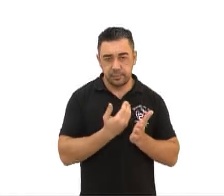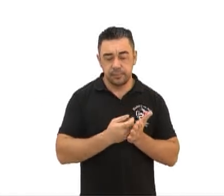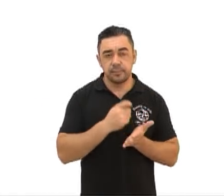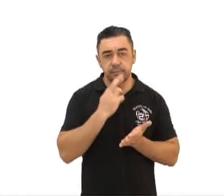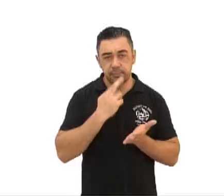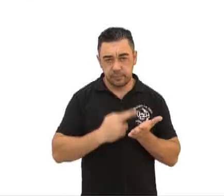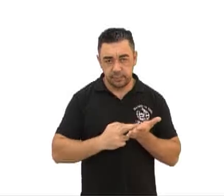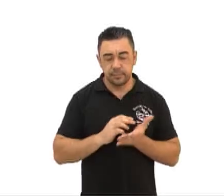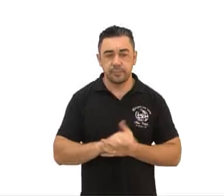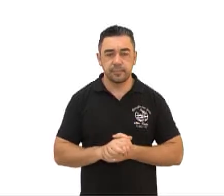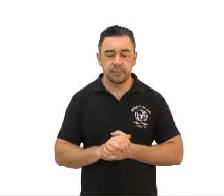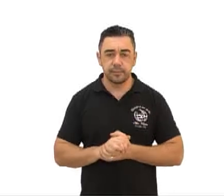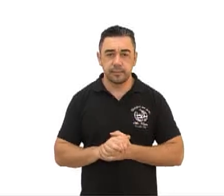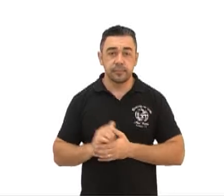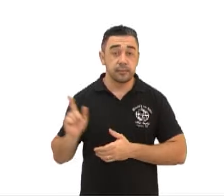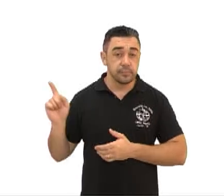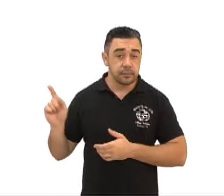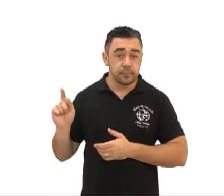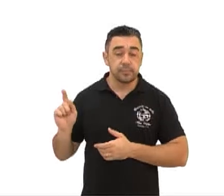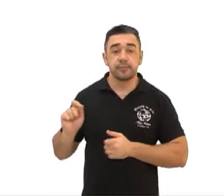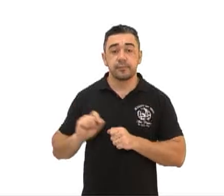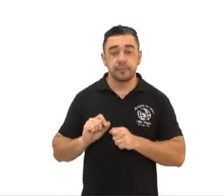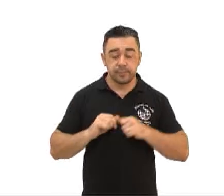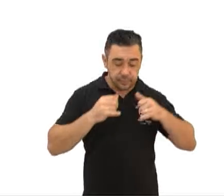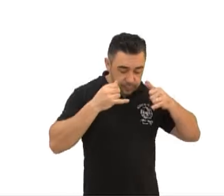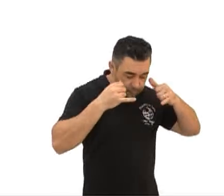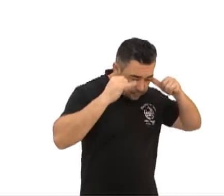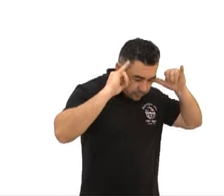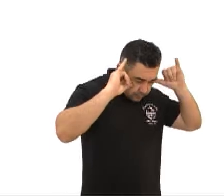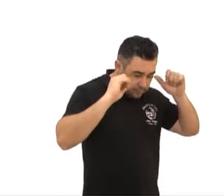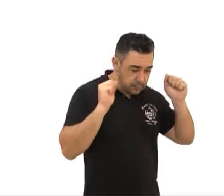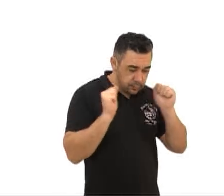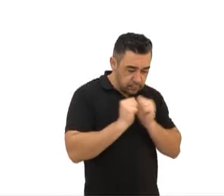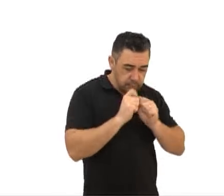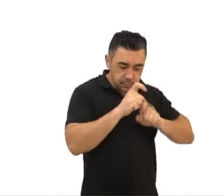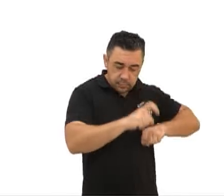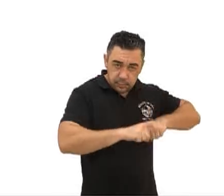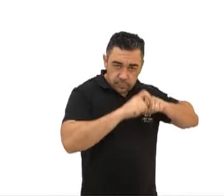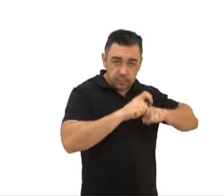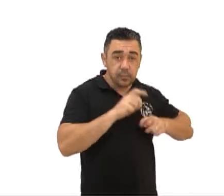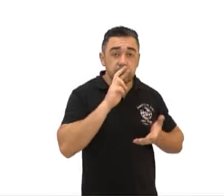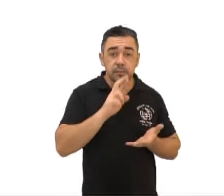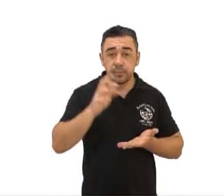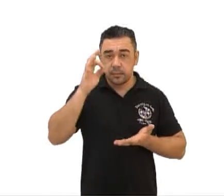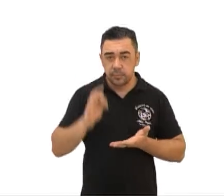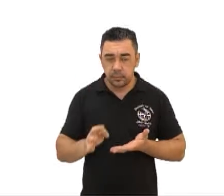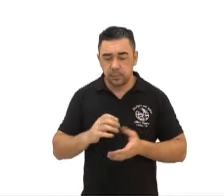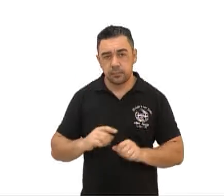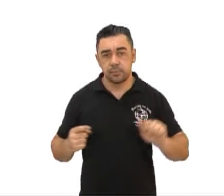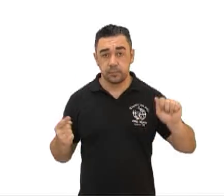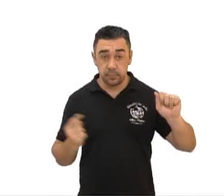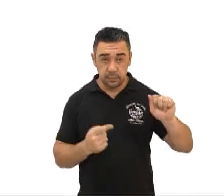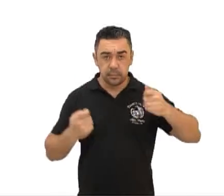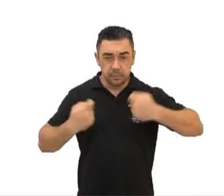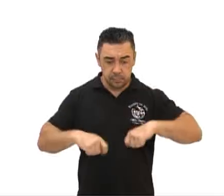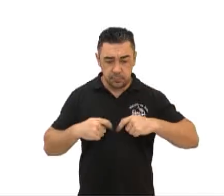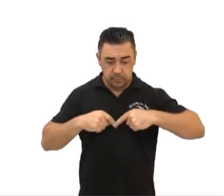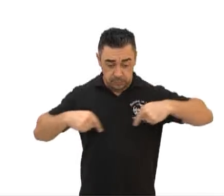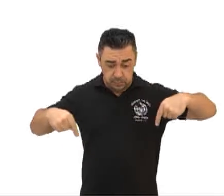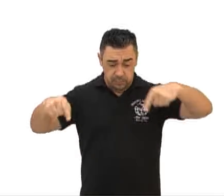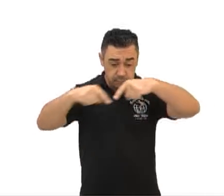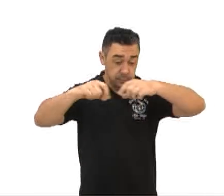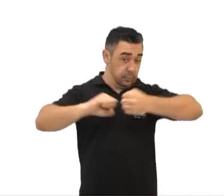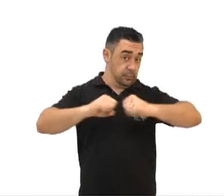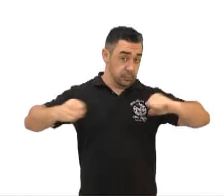Sobre o desenvolvimento do agronegócio, assinale a alternativa correta. A. Requer grandes extensões de terra